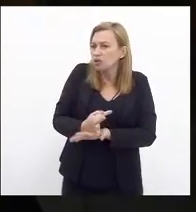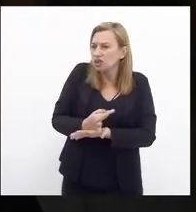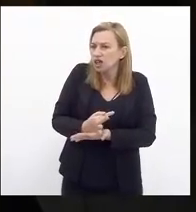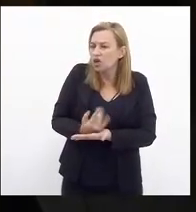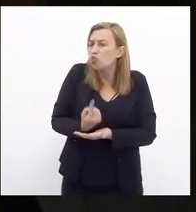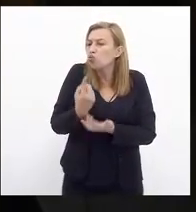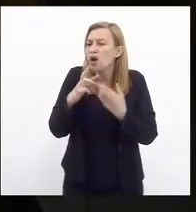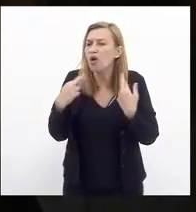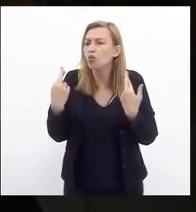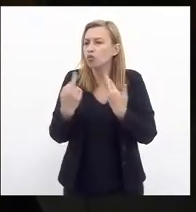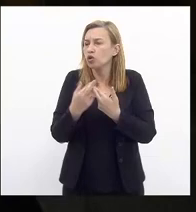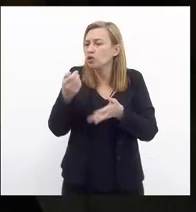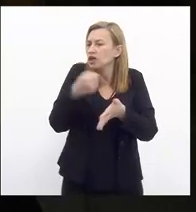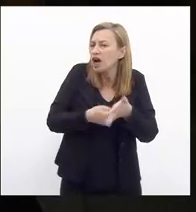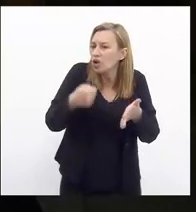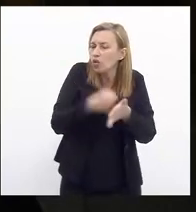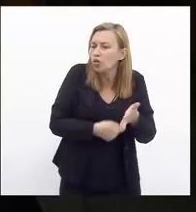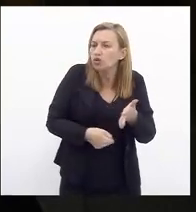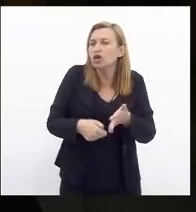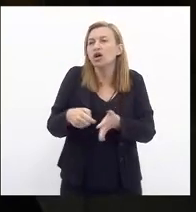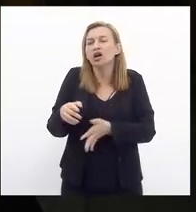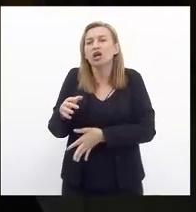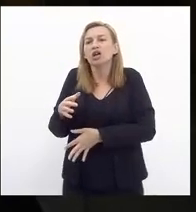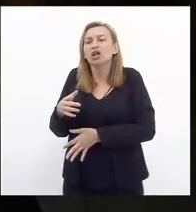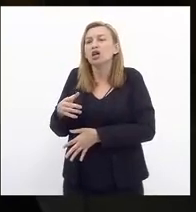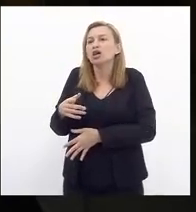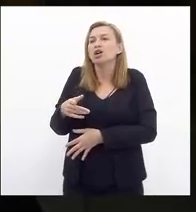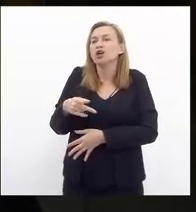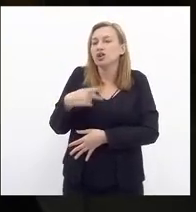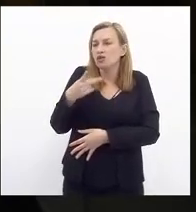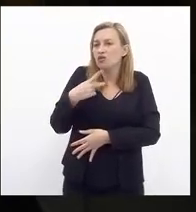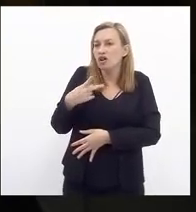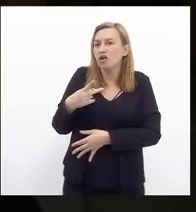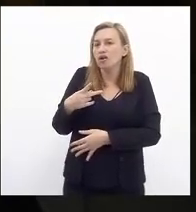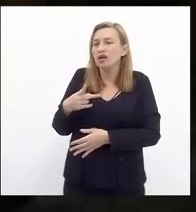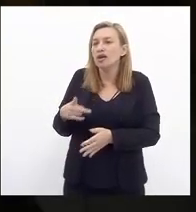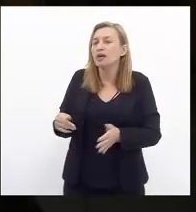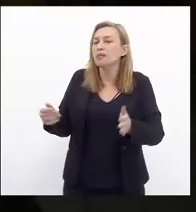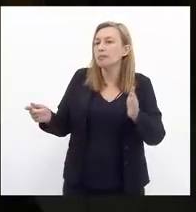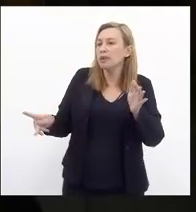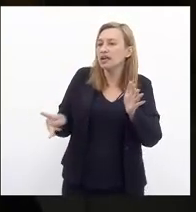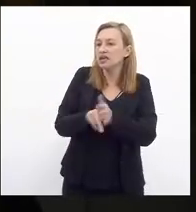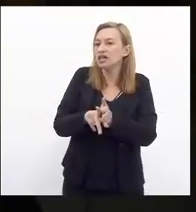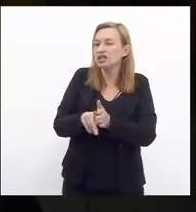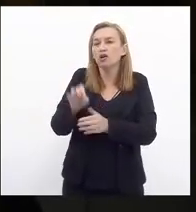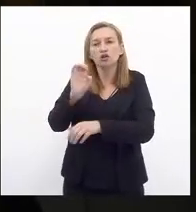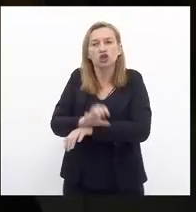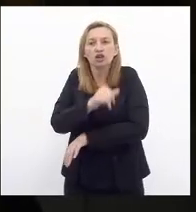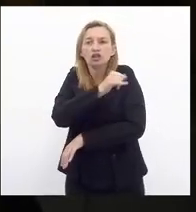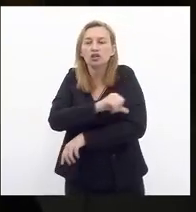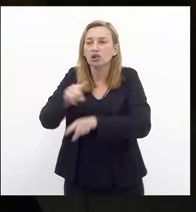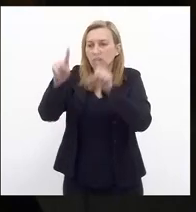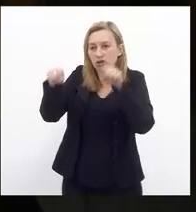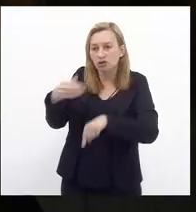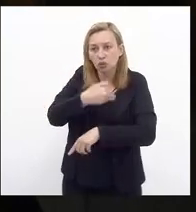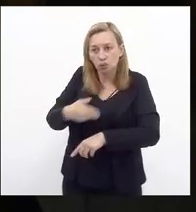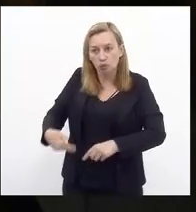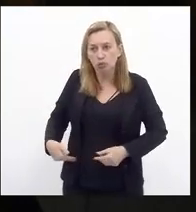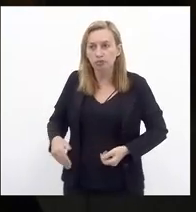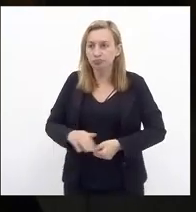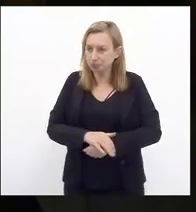luta daquilo que eu considero patrimônio do Estado do Rio de Janeiro que é o servidor